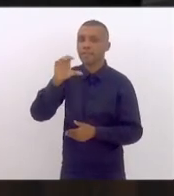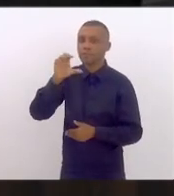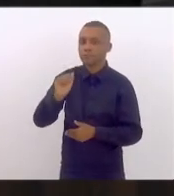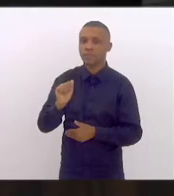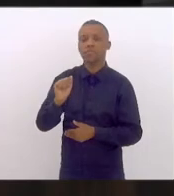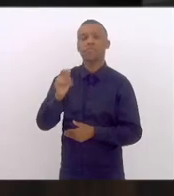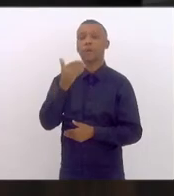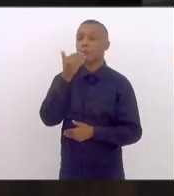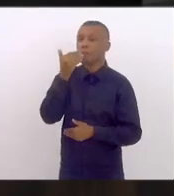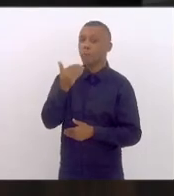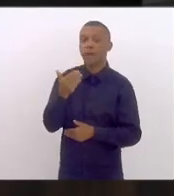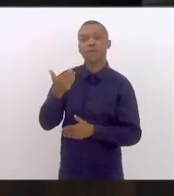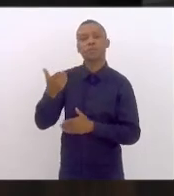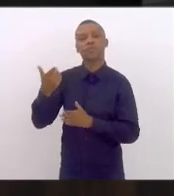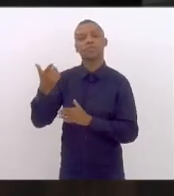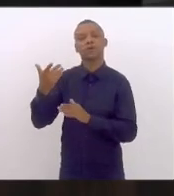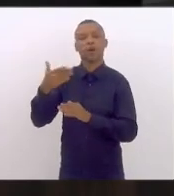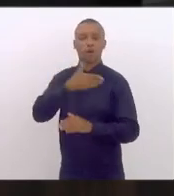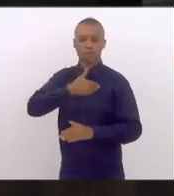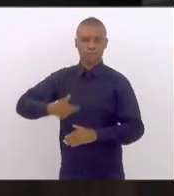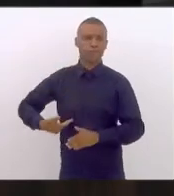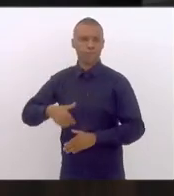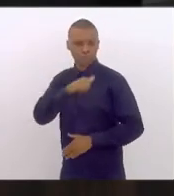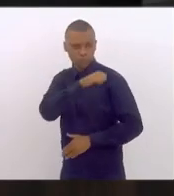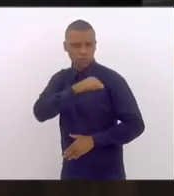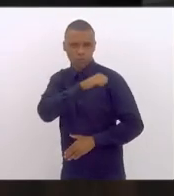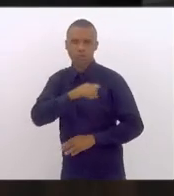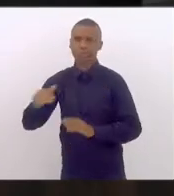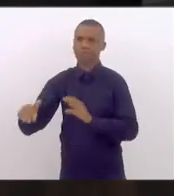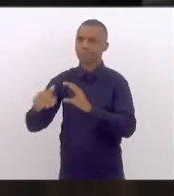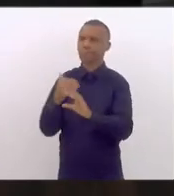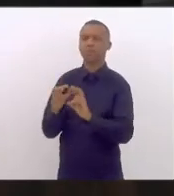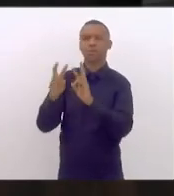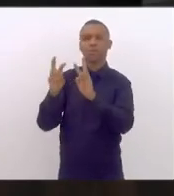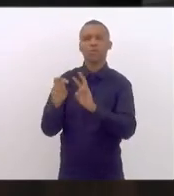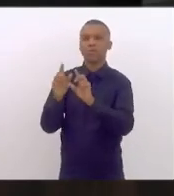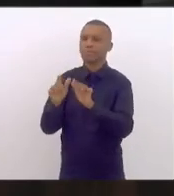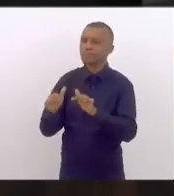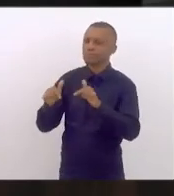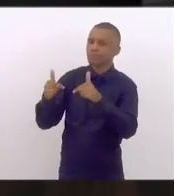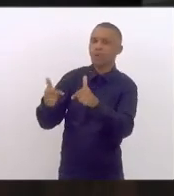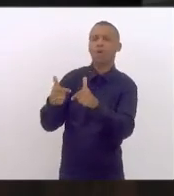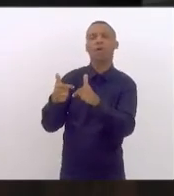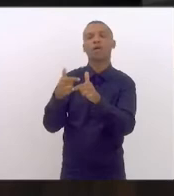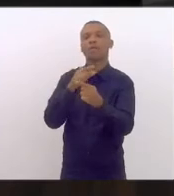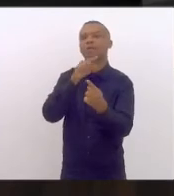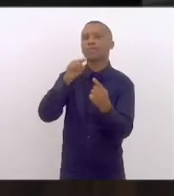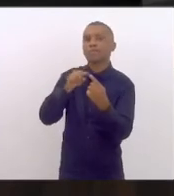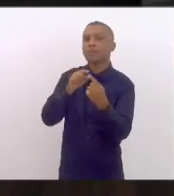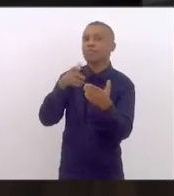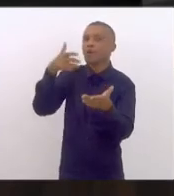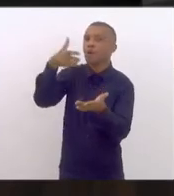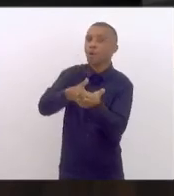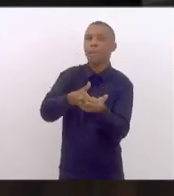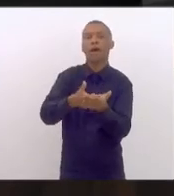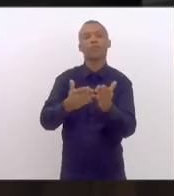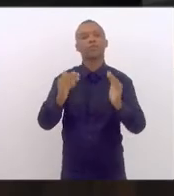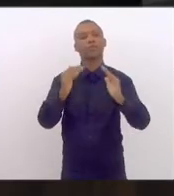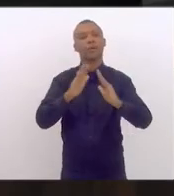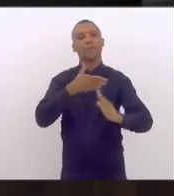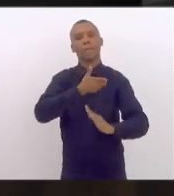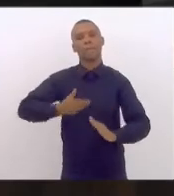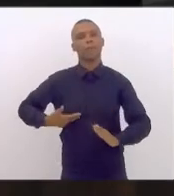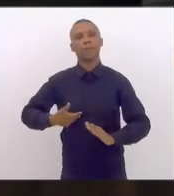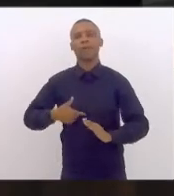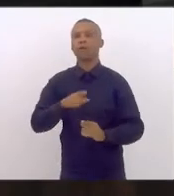Senhor governador do Estado do Rio de Janeiro o envio de mensagem dispondo sobre adoção de medidas visando a destinação de imóveis públicos para a